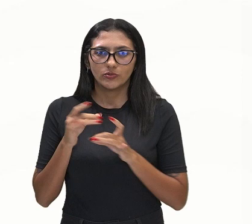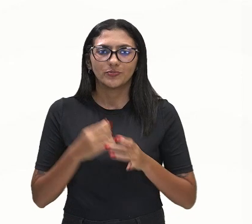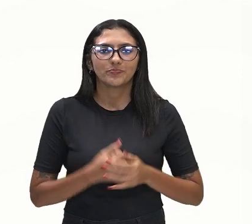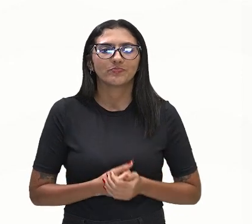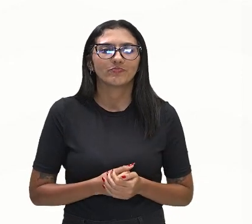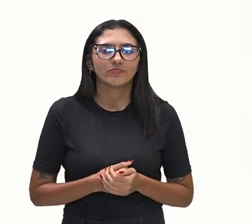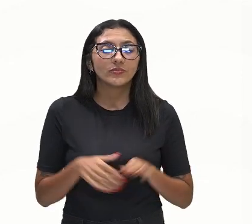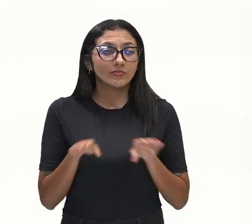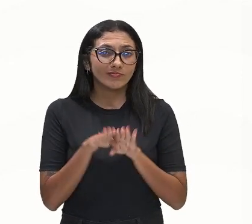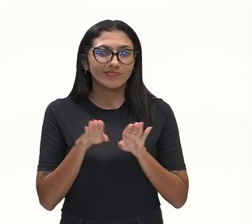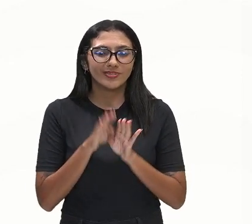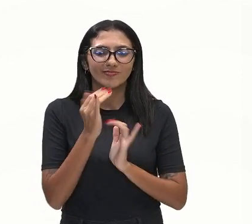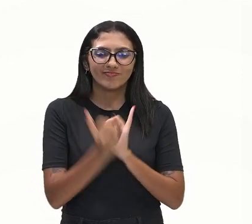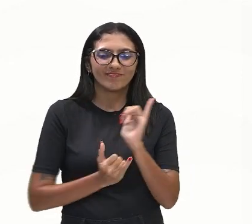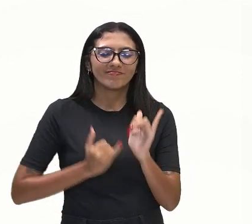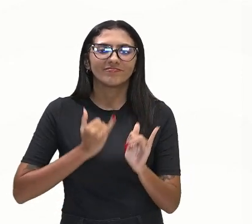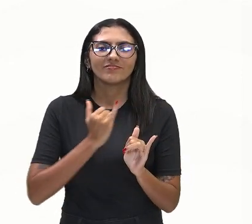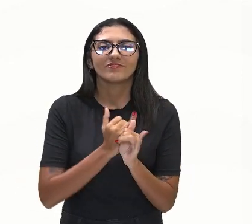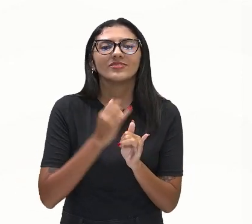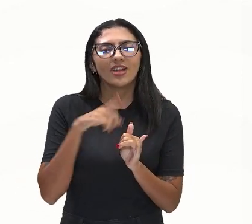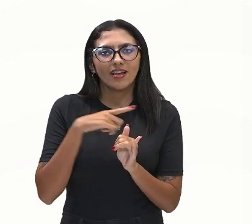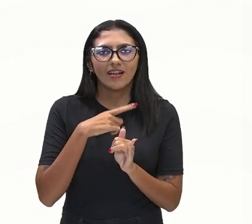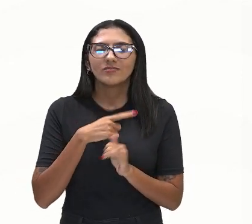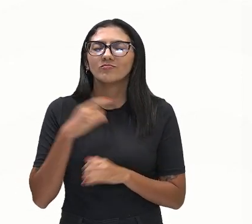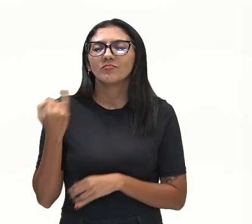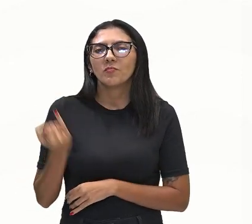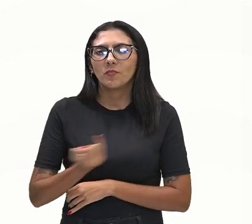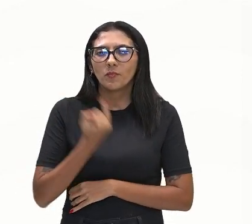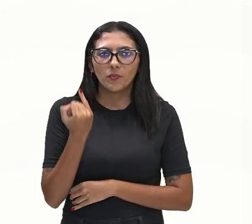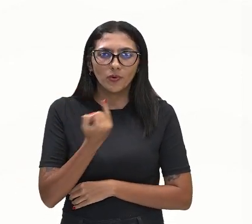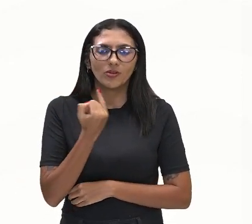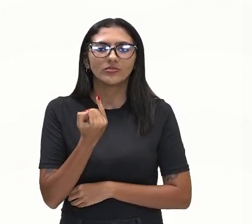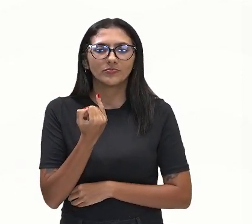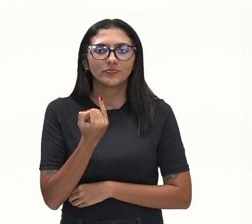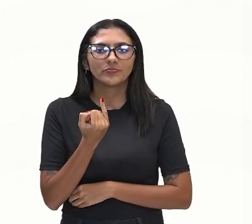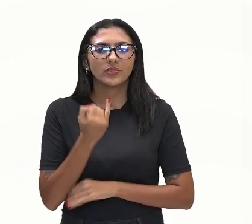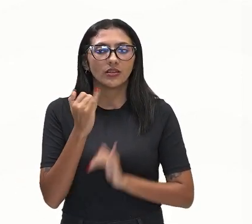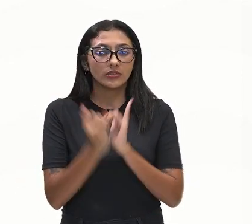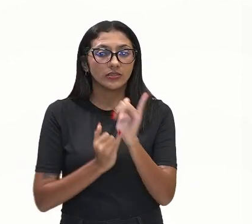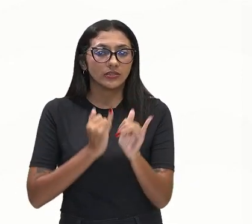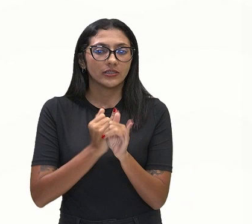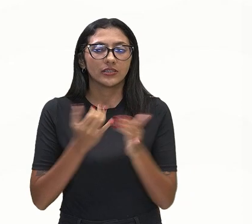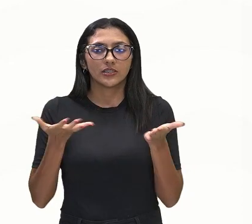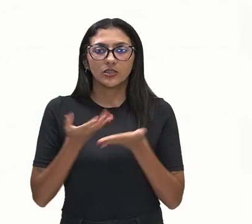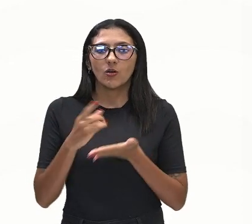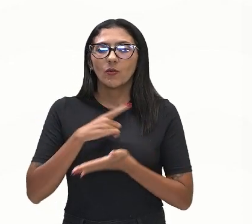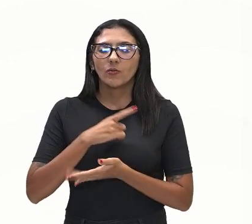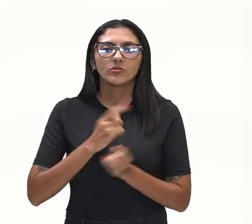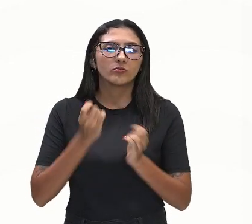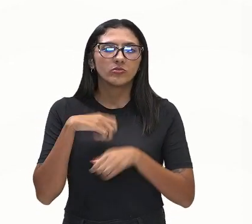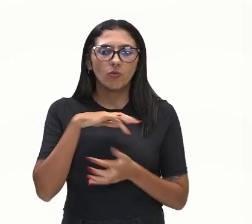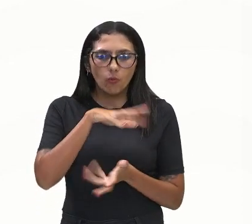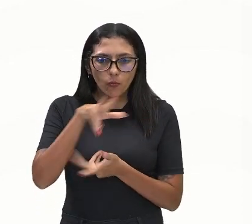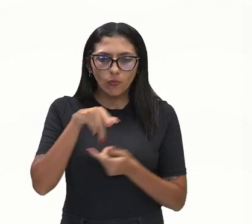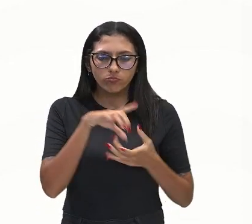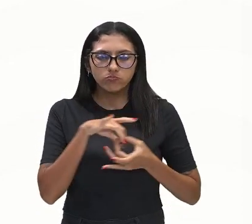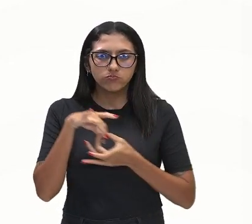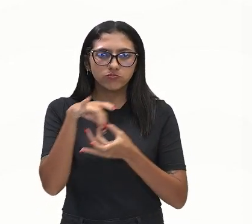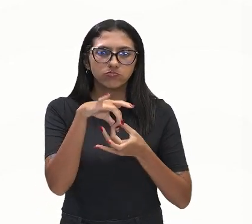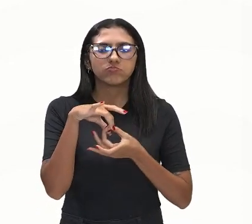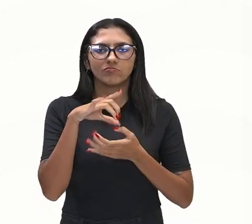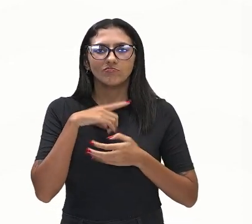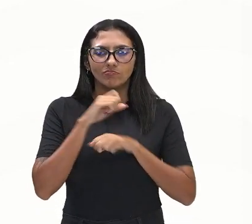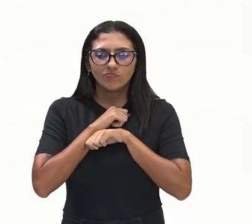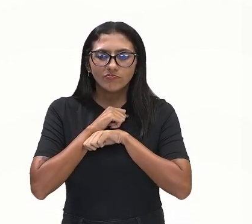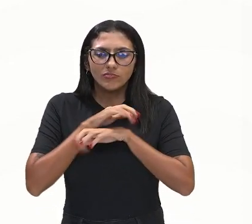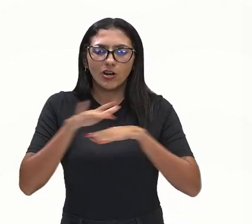internet acaba sendo o meio difusor, aquele que vai fazer com que a globalização chegue aonde ainda não